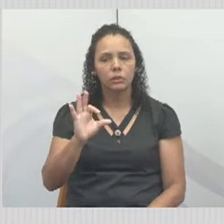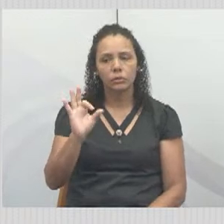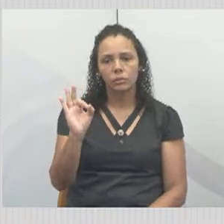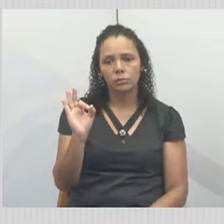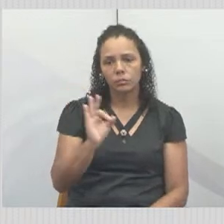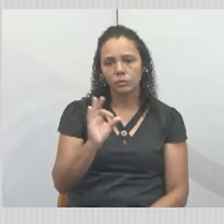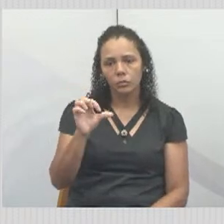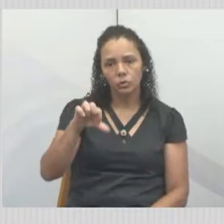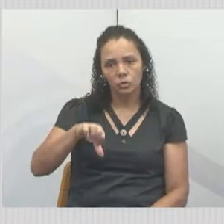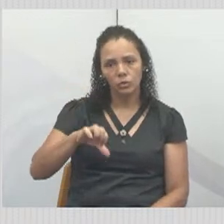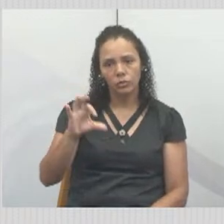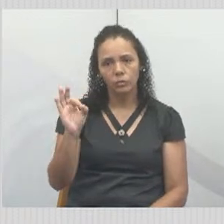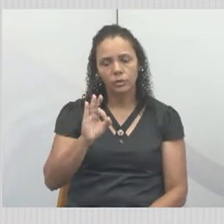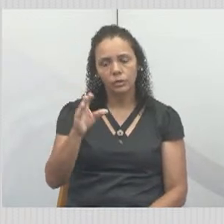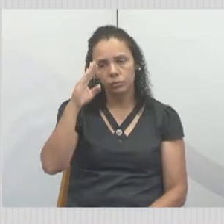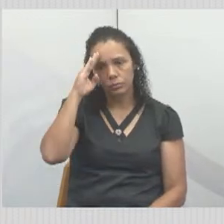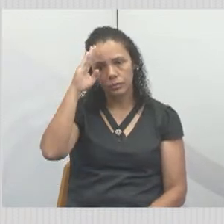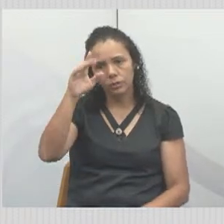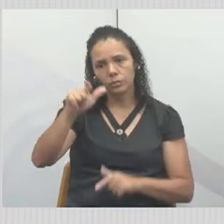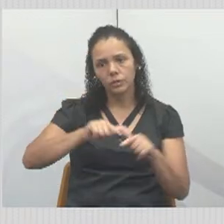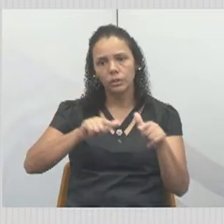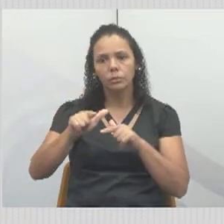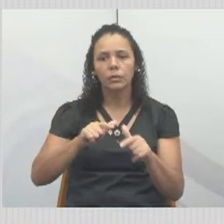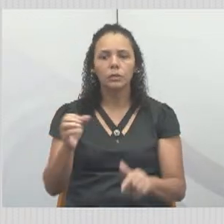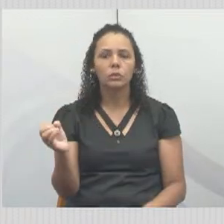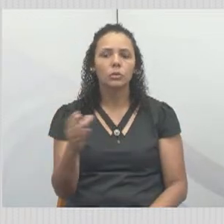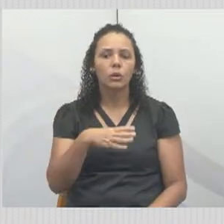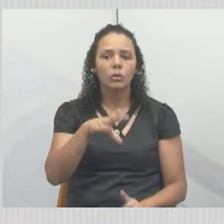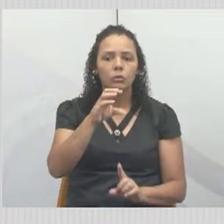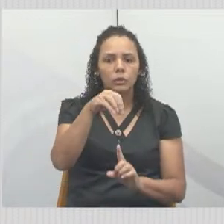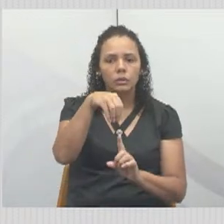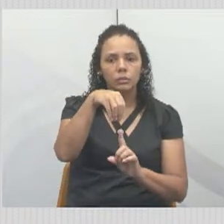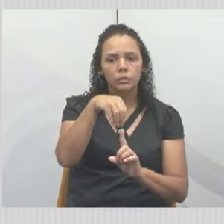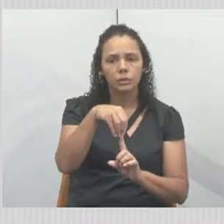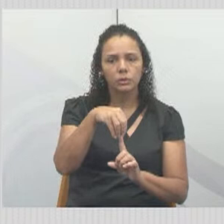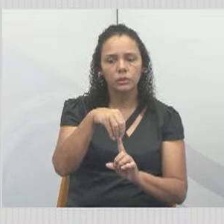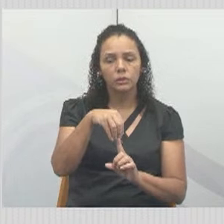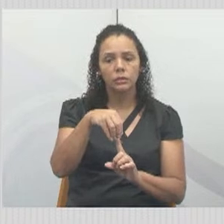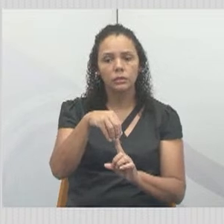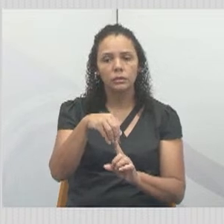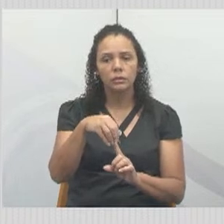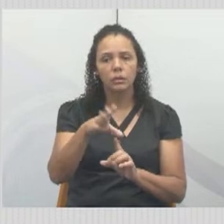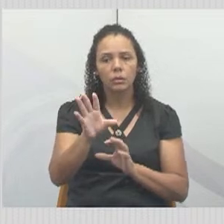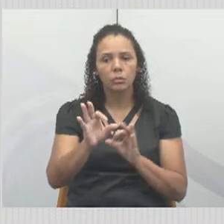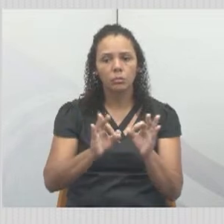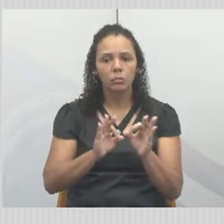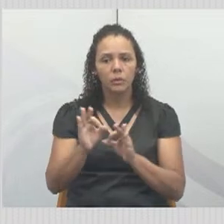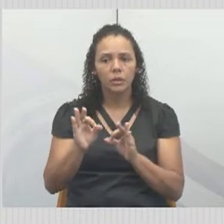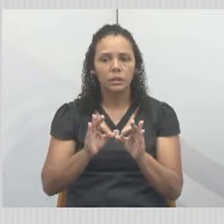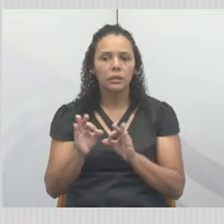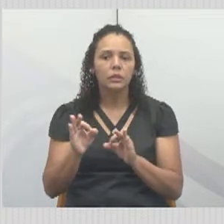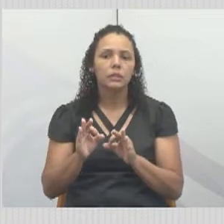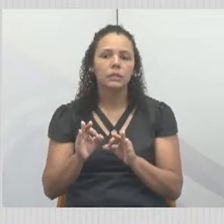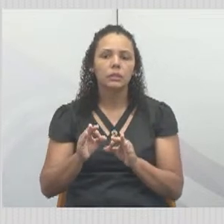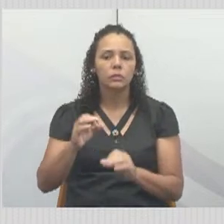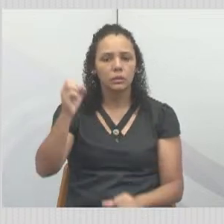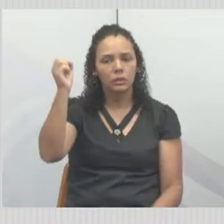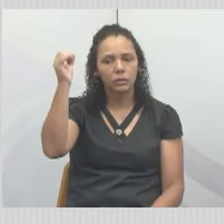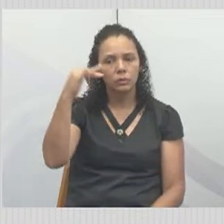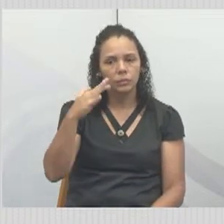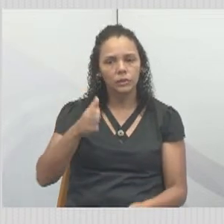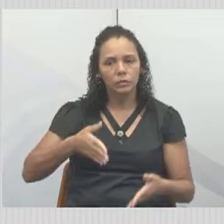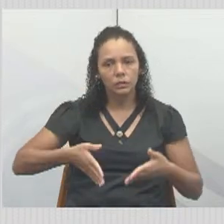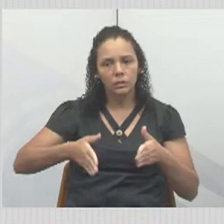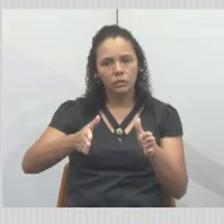as principais ações, novos abrigos de ônibus, implantação do plano de otimização viária, iluminação de ciclovias e faixas